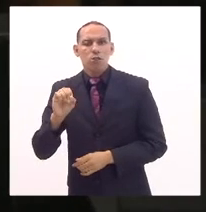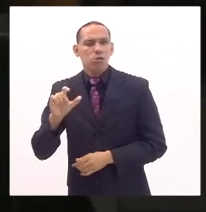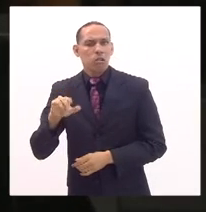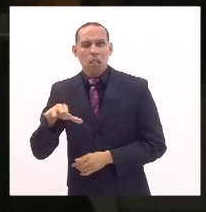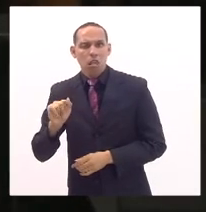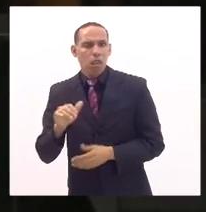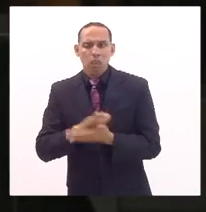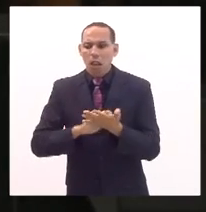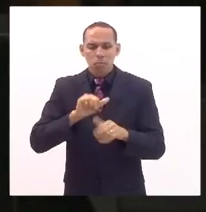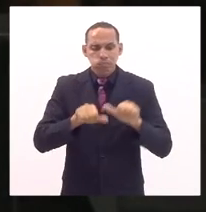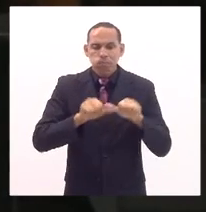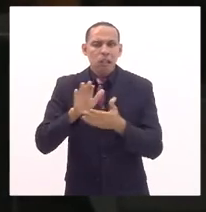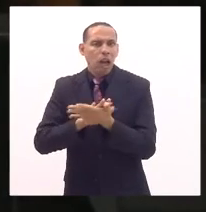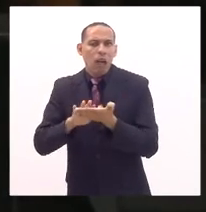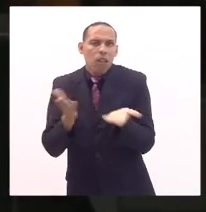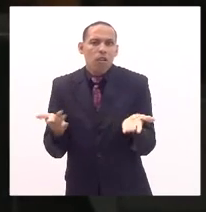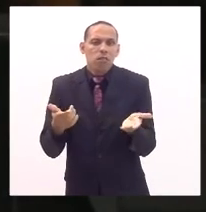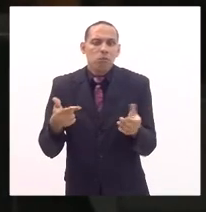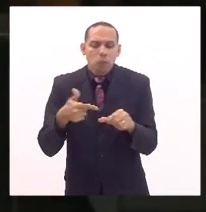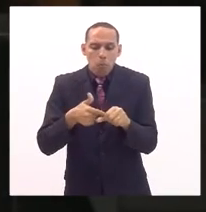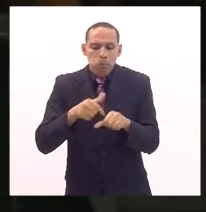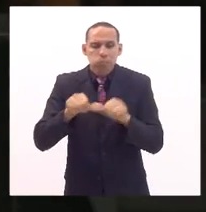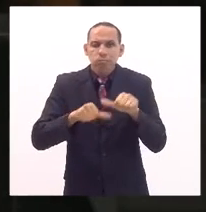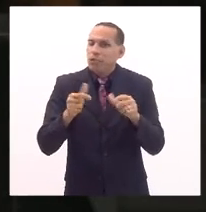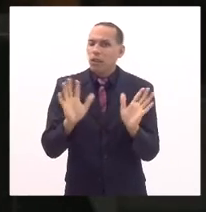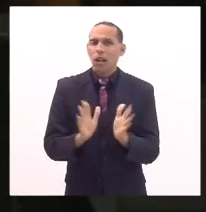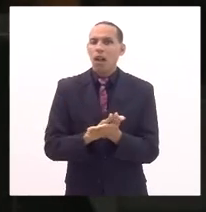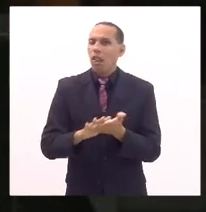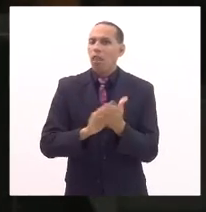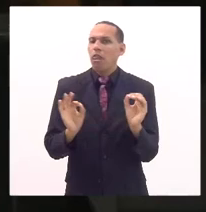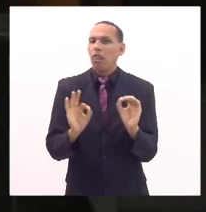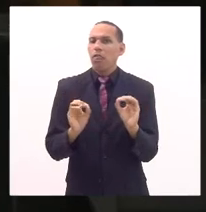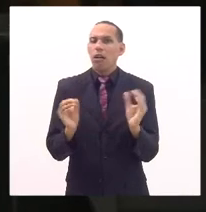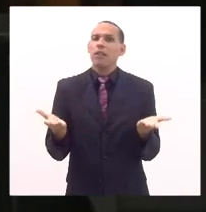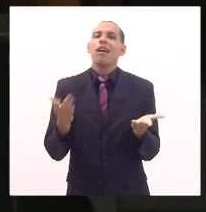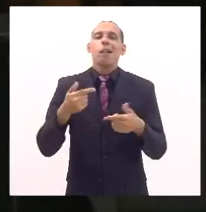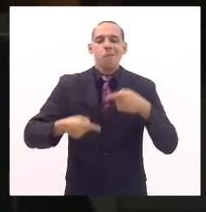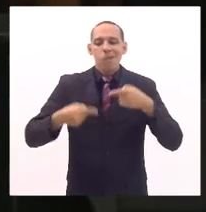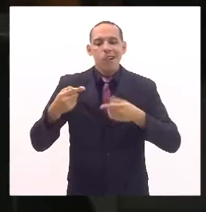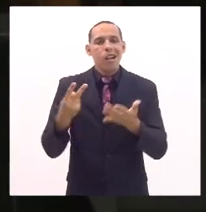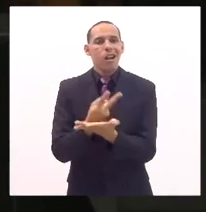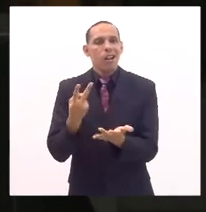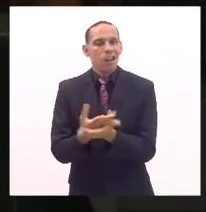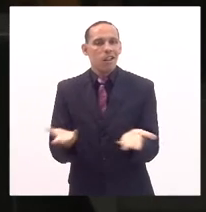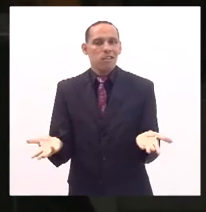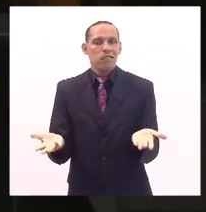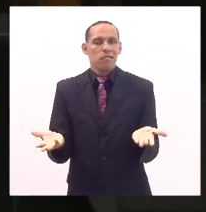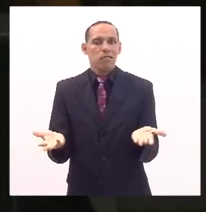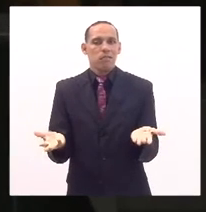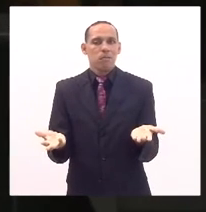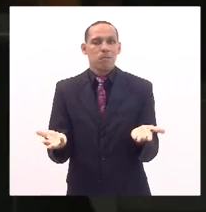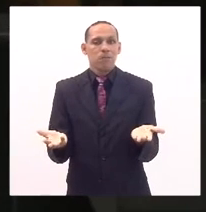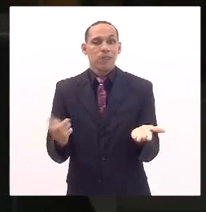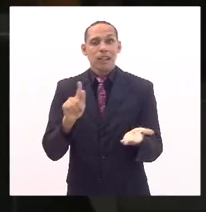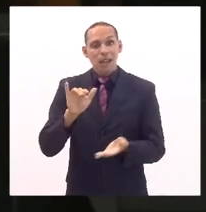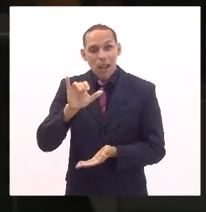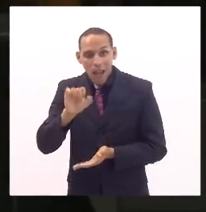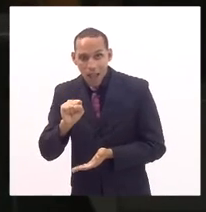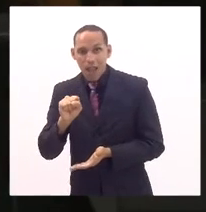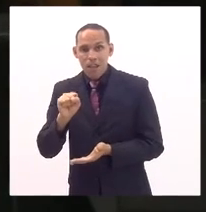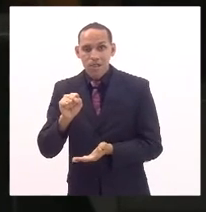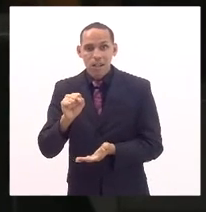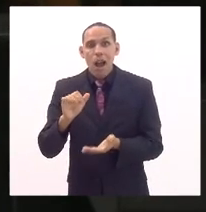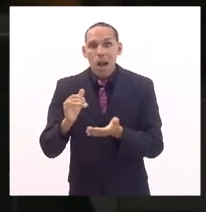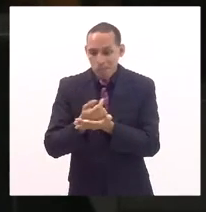né então é a política que tá errada E aí pega o gás que é